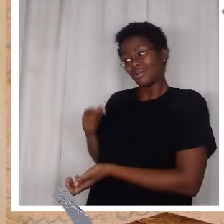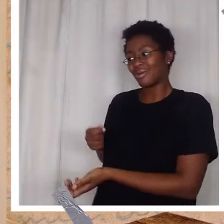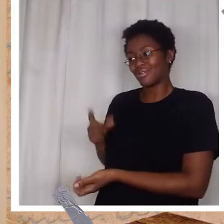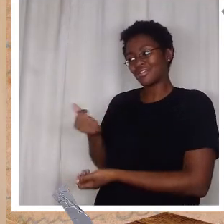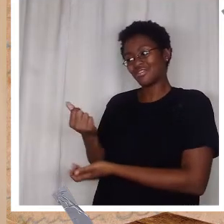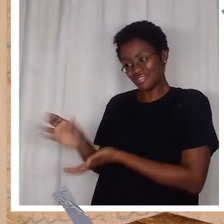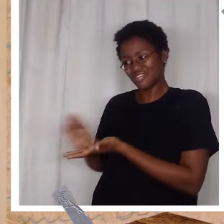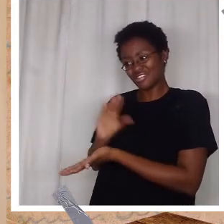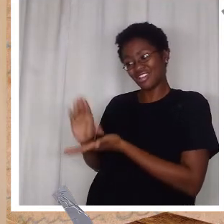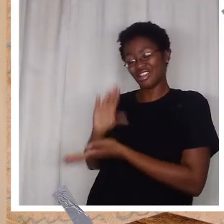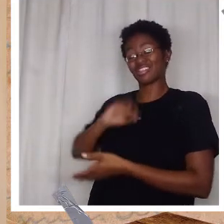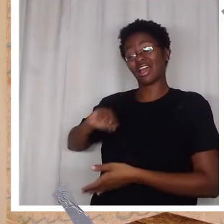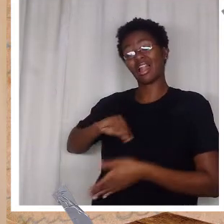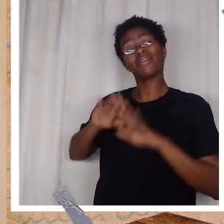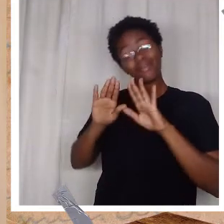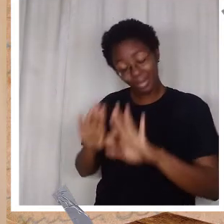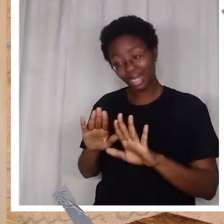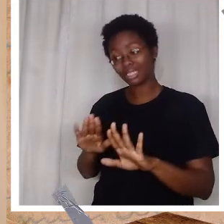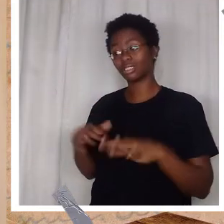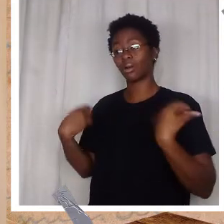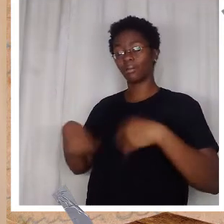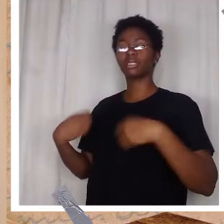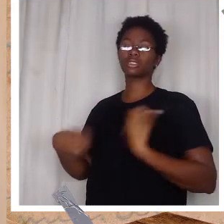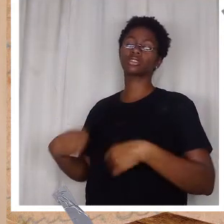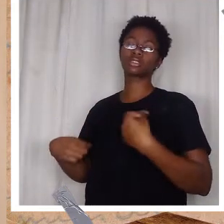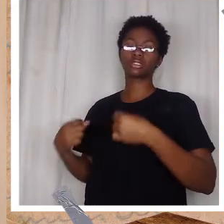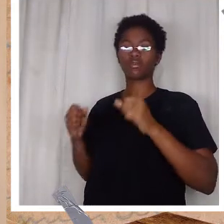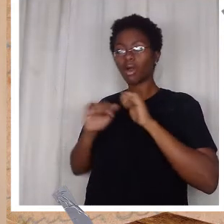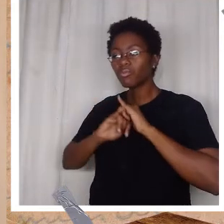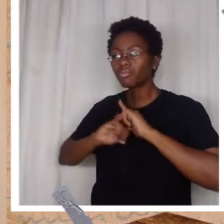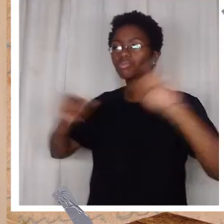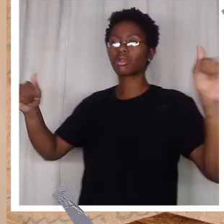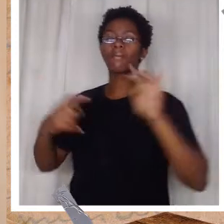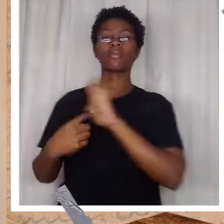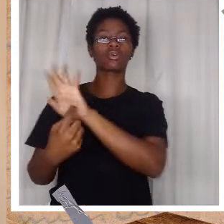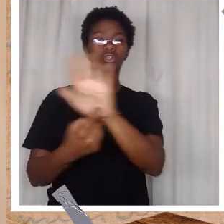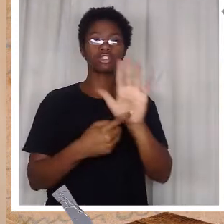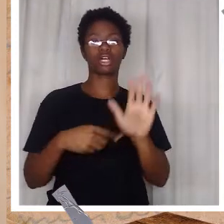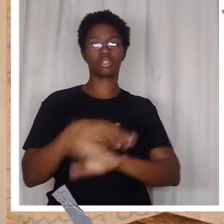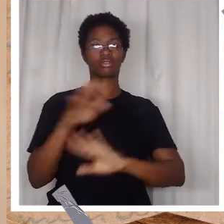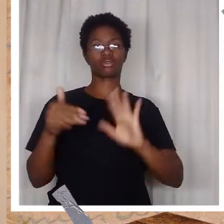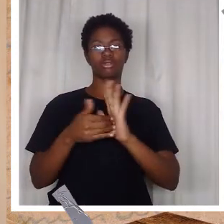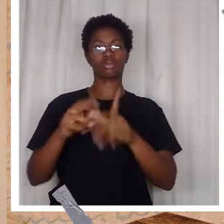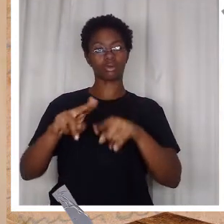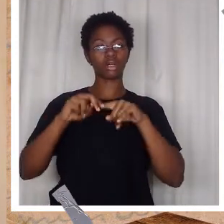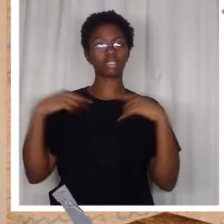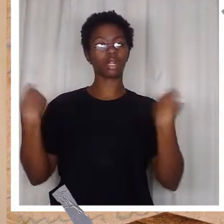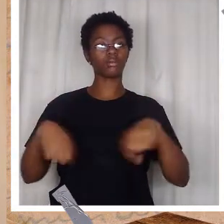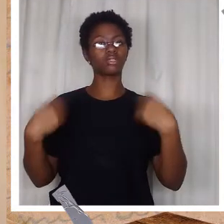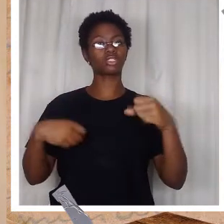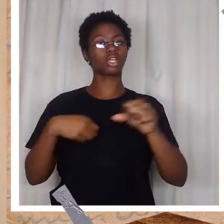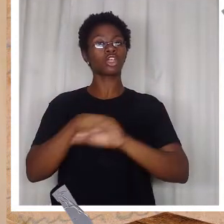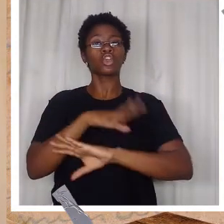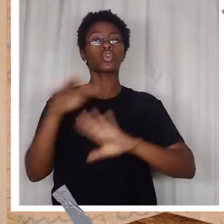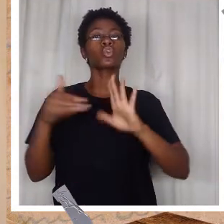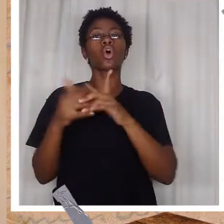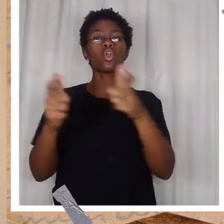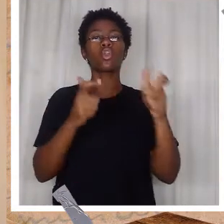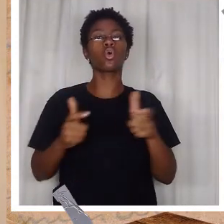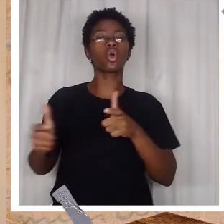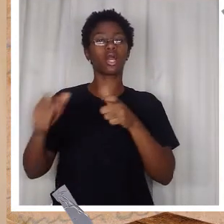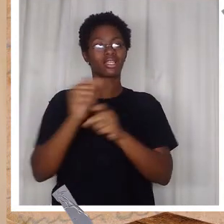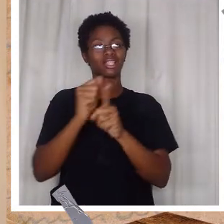consegui um edital que me permitiu isso. Porque eu acho que ela, antes de chegar ela tem que estar em todas as camadas sociais, mas é